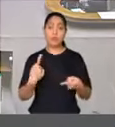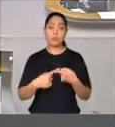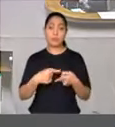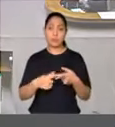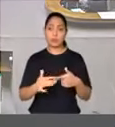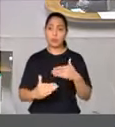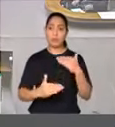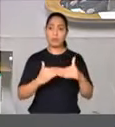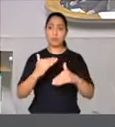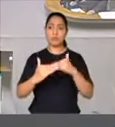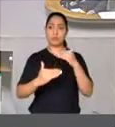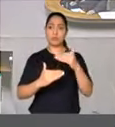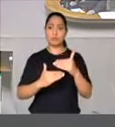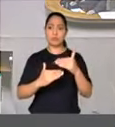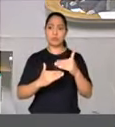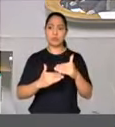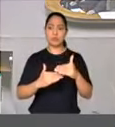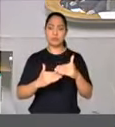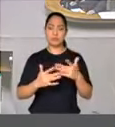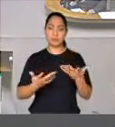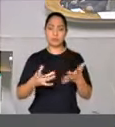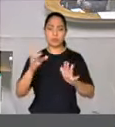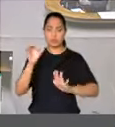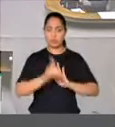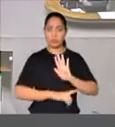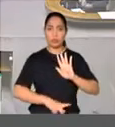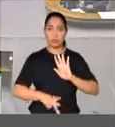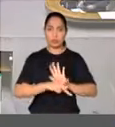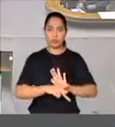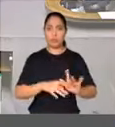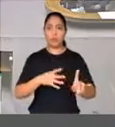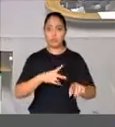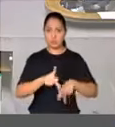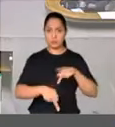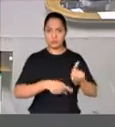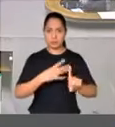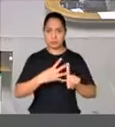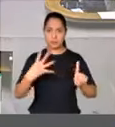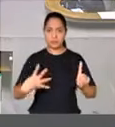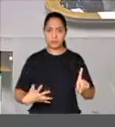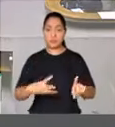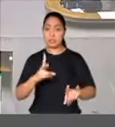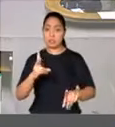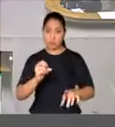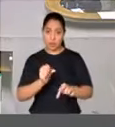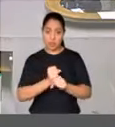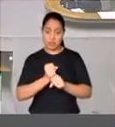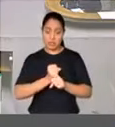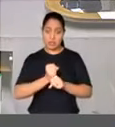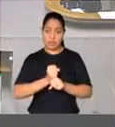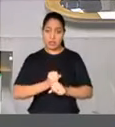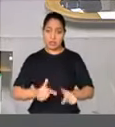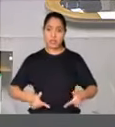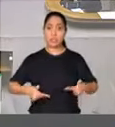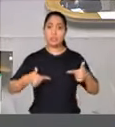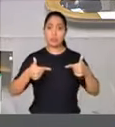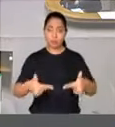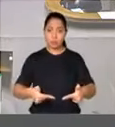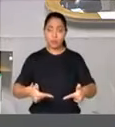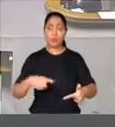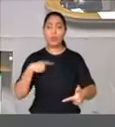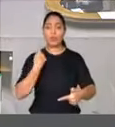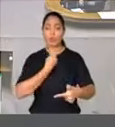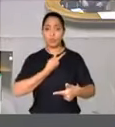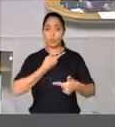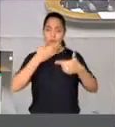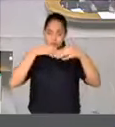construção permanente dos direitos da população LGBTI. 50 anos, a gente mergulha neles,